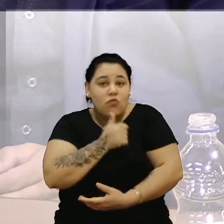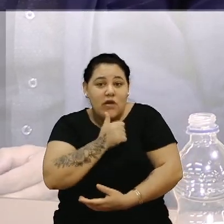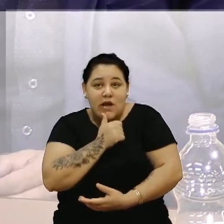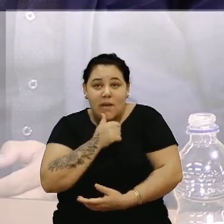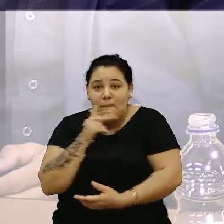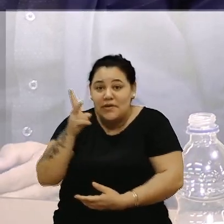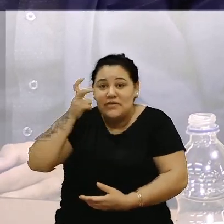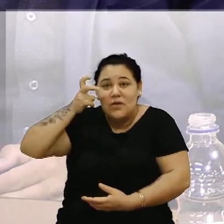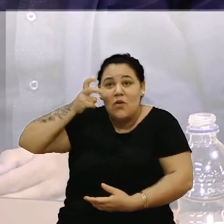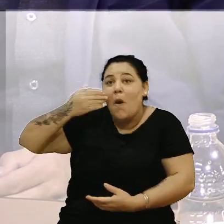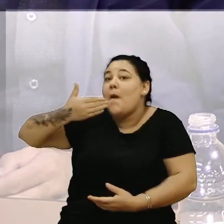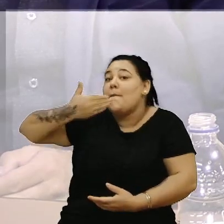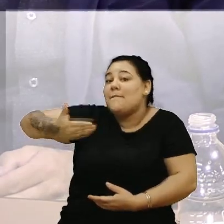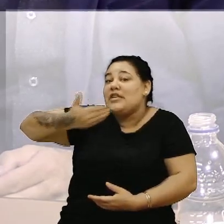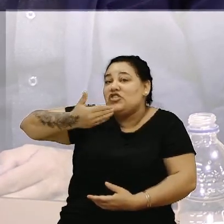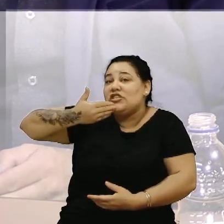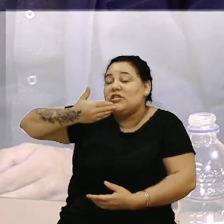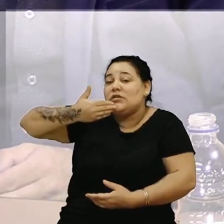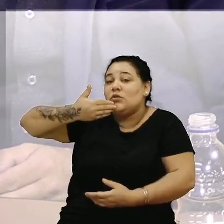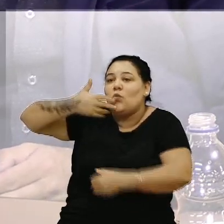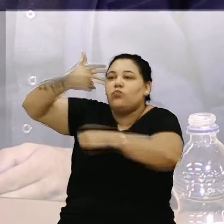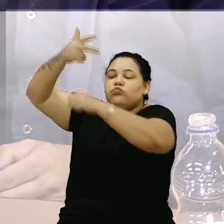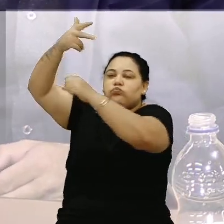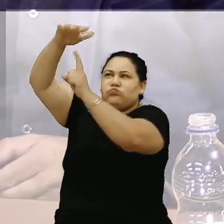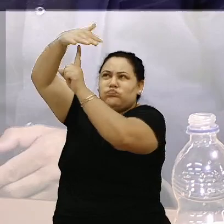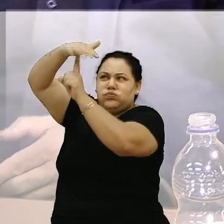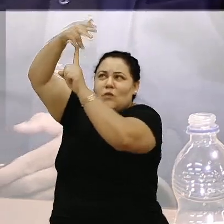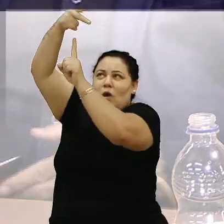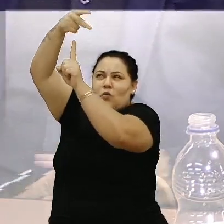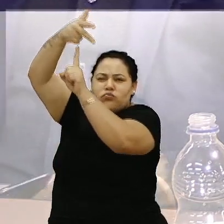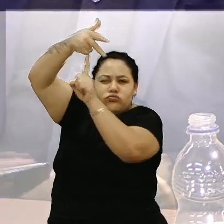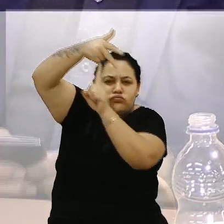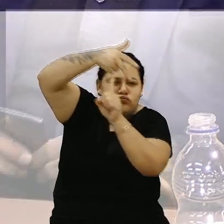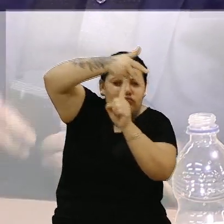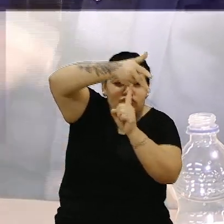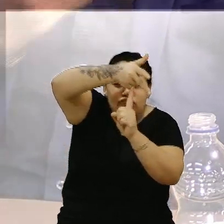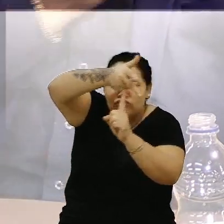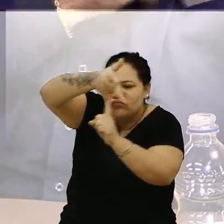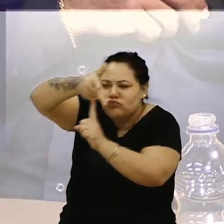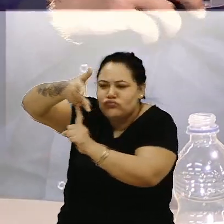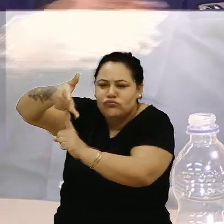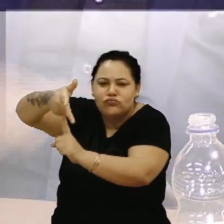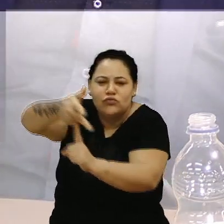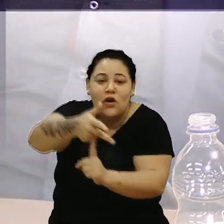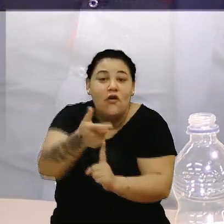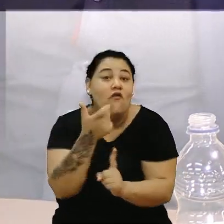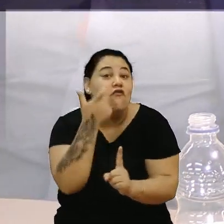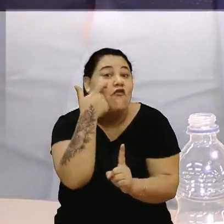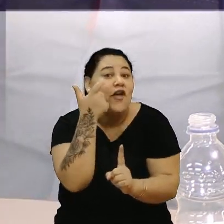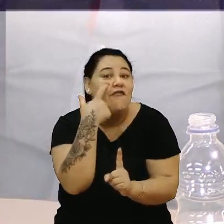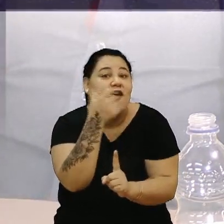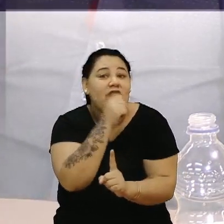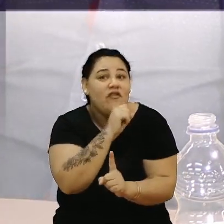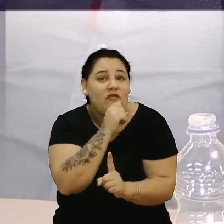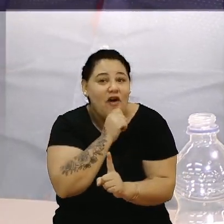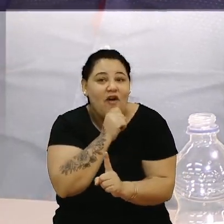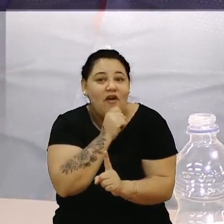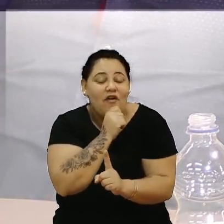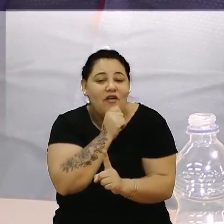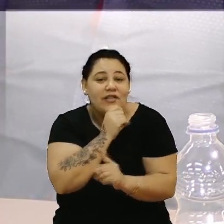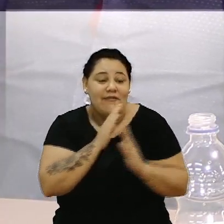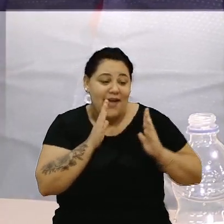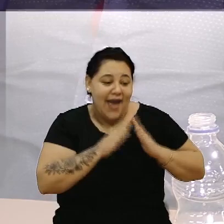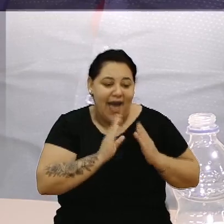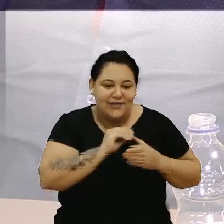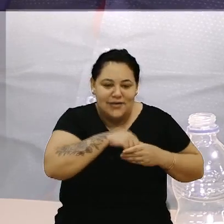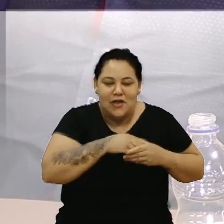pedir um drone emprestado, foi até uma localidade lá e conseguiu ver a avó, lá estava lavando os tênis, estava bem até. Então, assim, olha, como que Caxias do